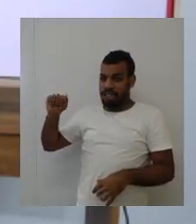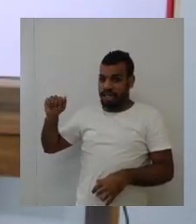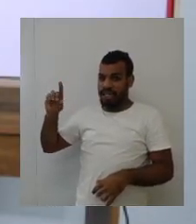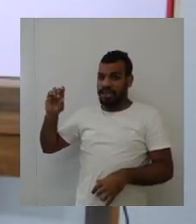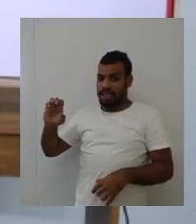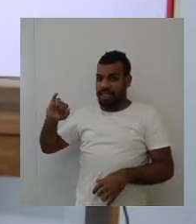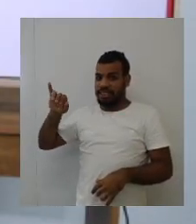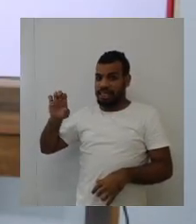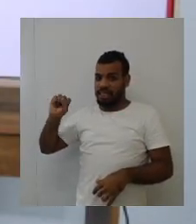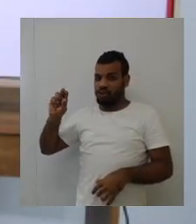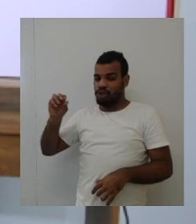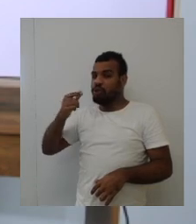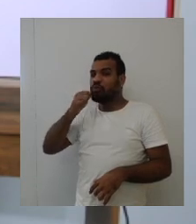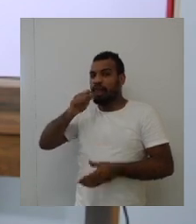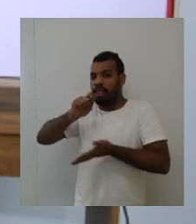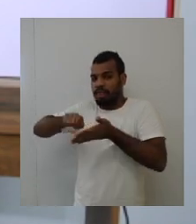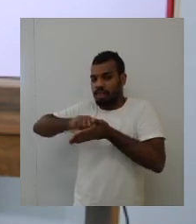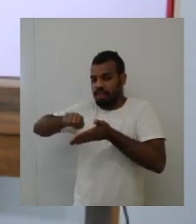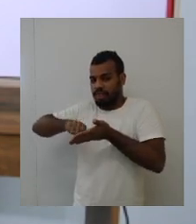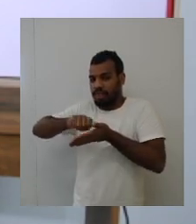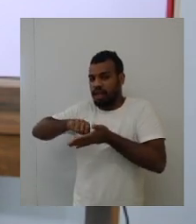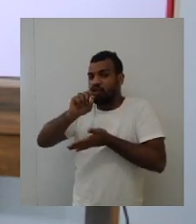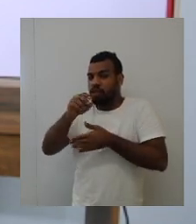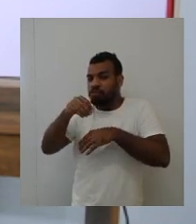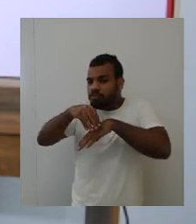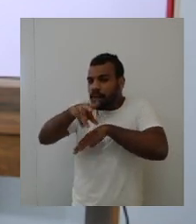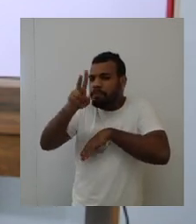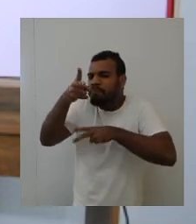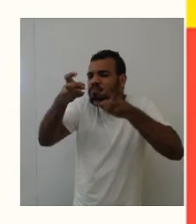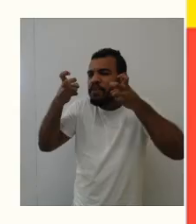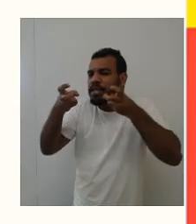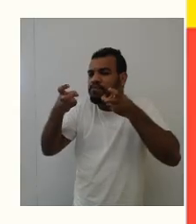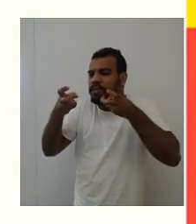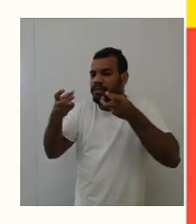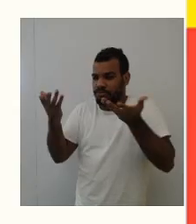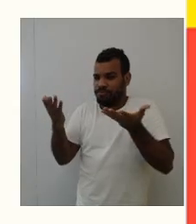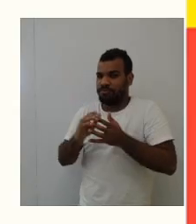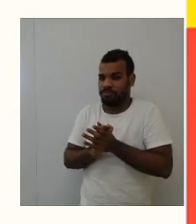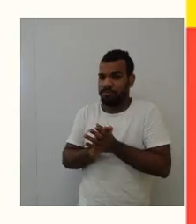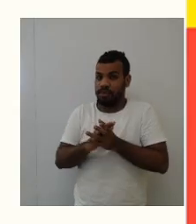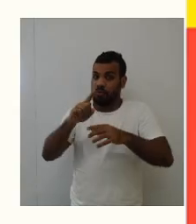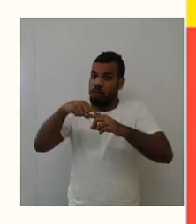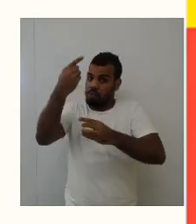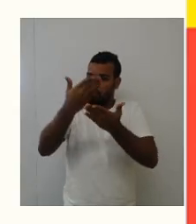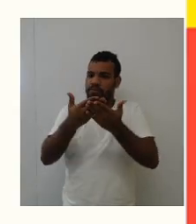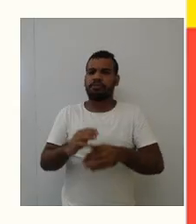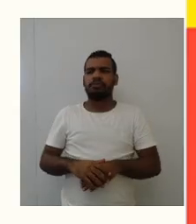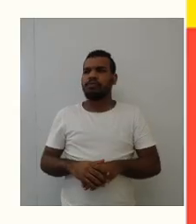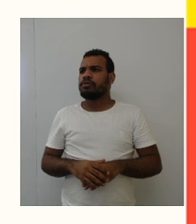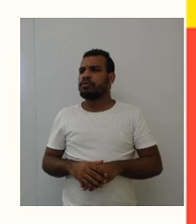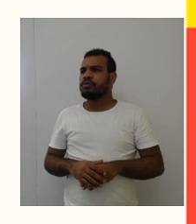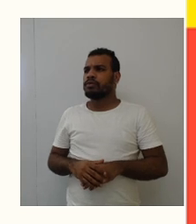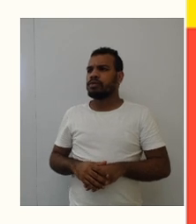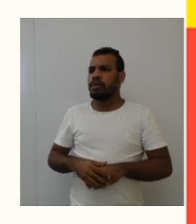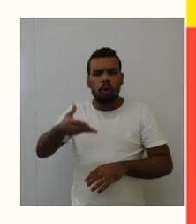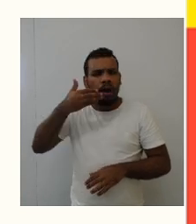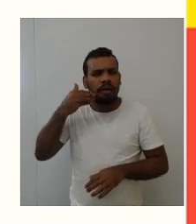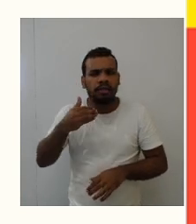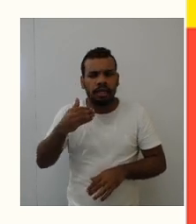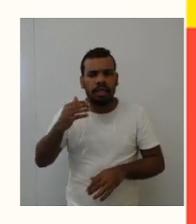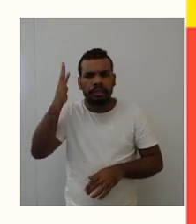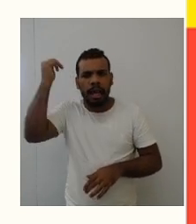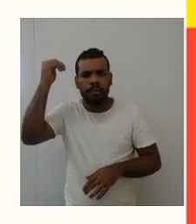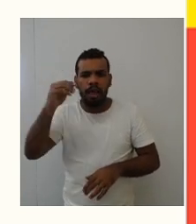perceberem os implícitos, que isso também é assunto para outra aula. Bom, o gato é um sábio, vamos ler o texto, o gato é um sábio, não tem